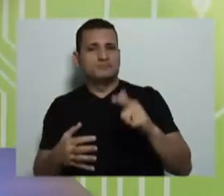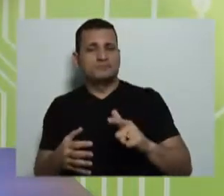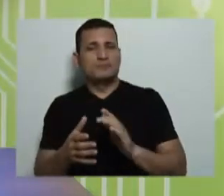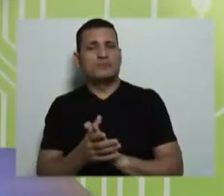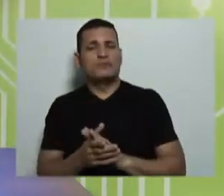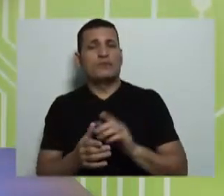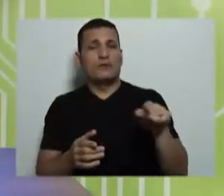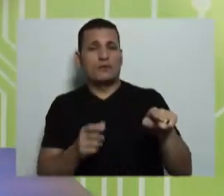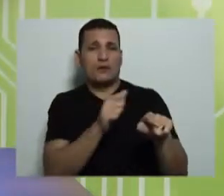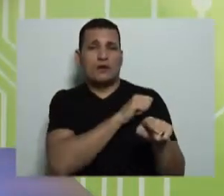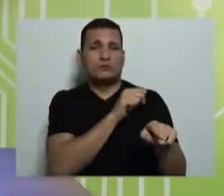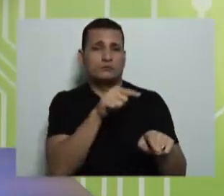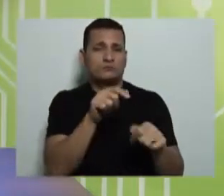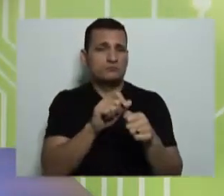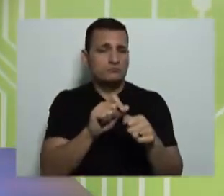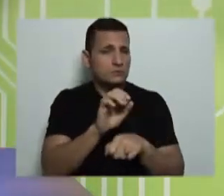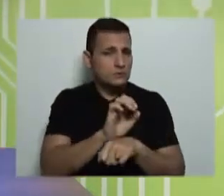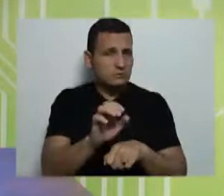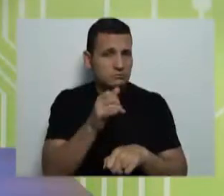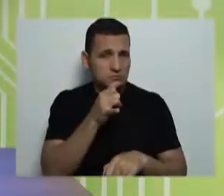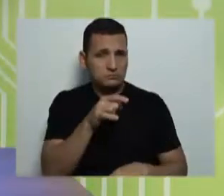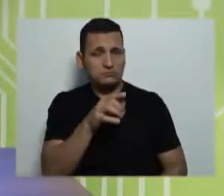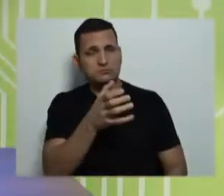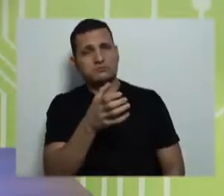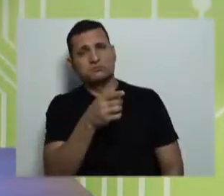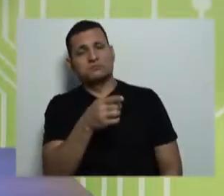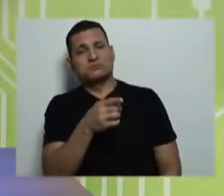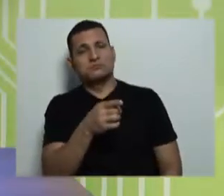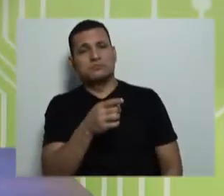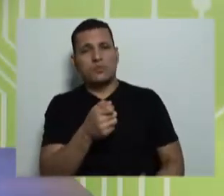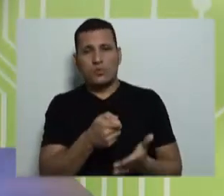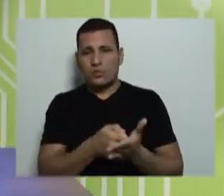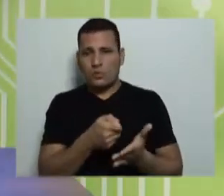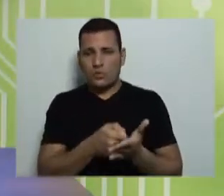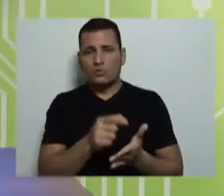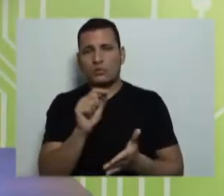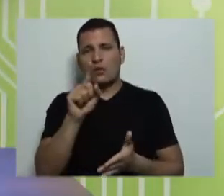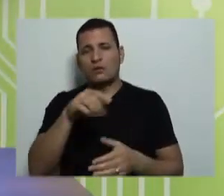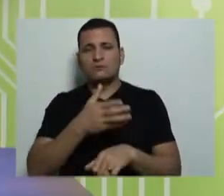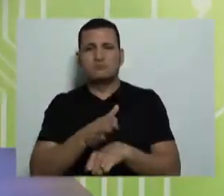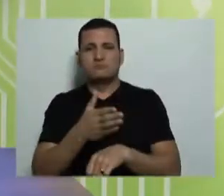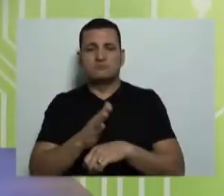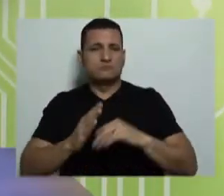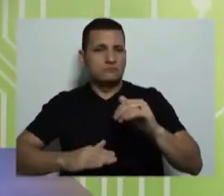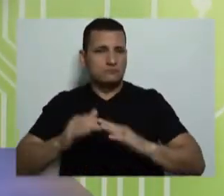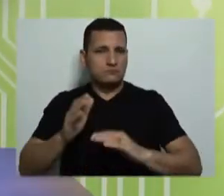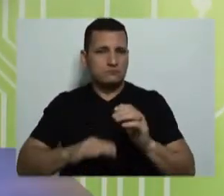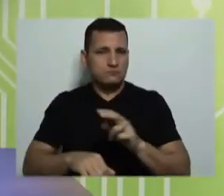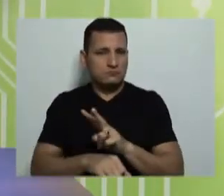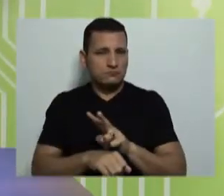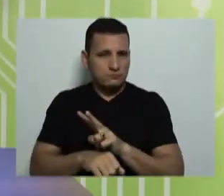fazer o estágio caso ele queira. O que é obrigatório é a prática profissional supervisionada.